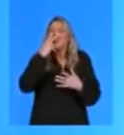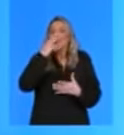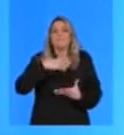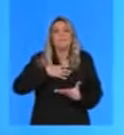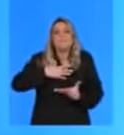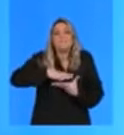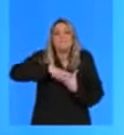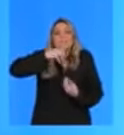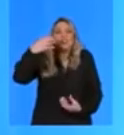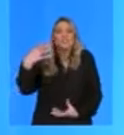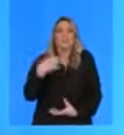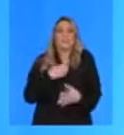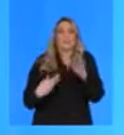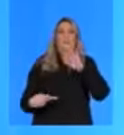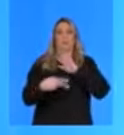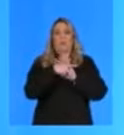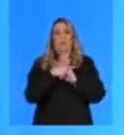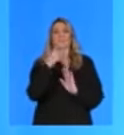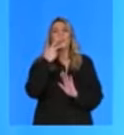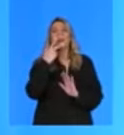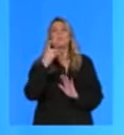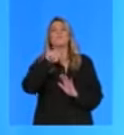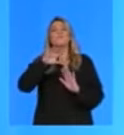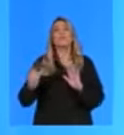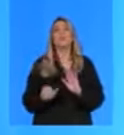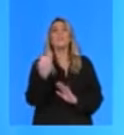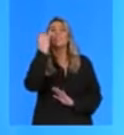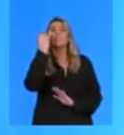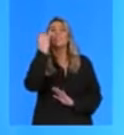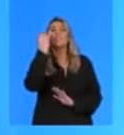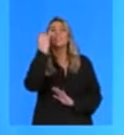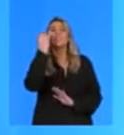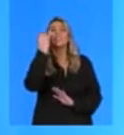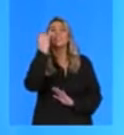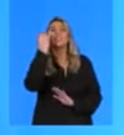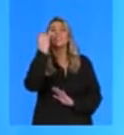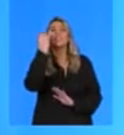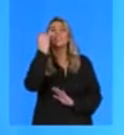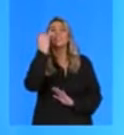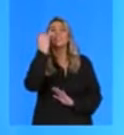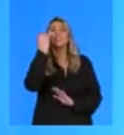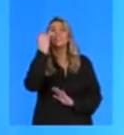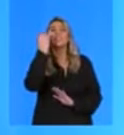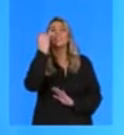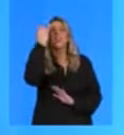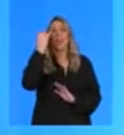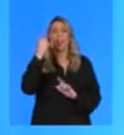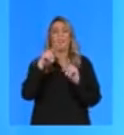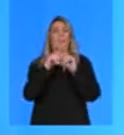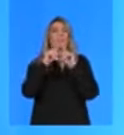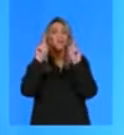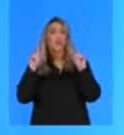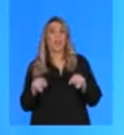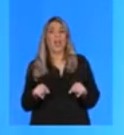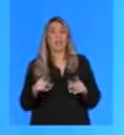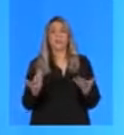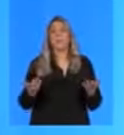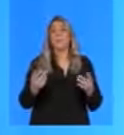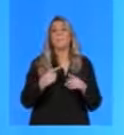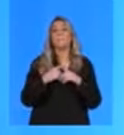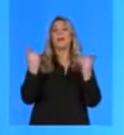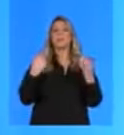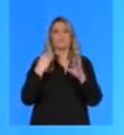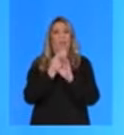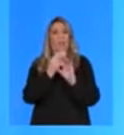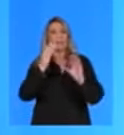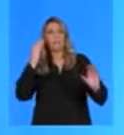PMDB a gente fala de valorizar os funcionários mas não foram ouvidos arquitetos